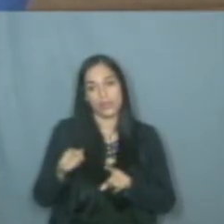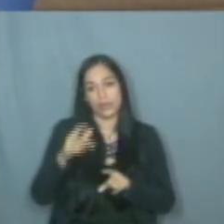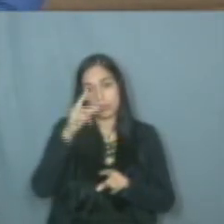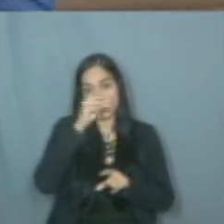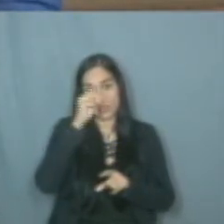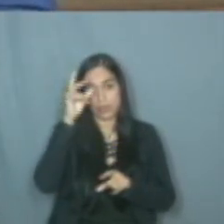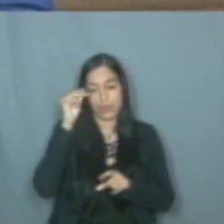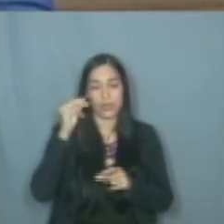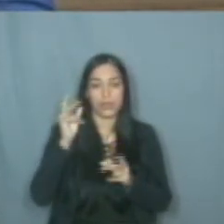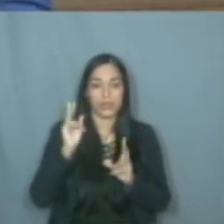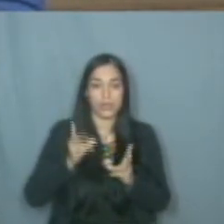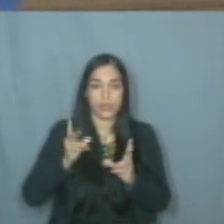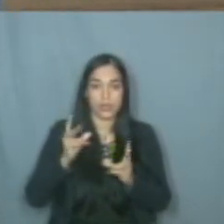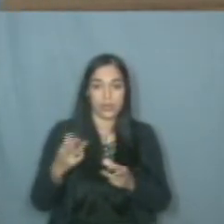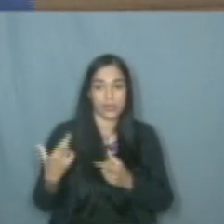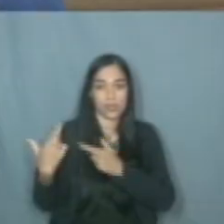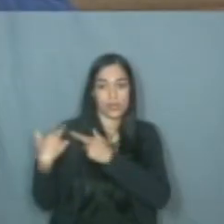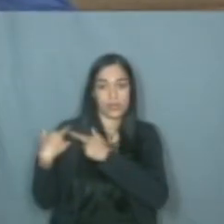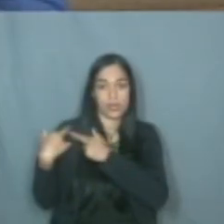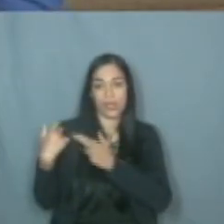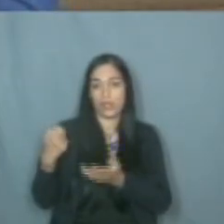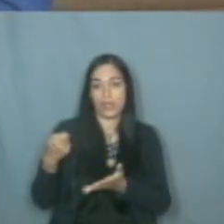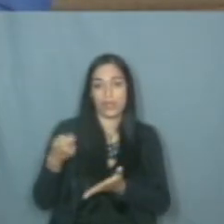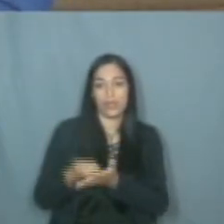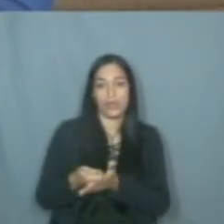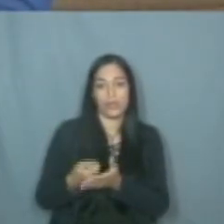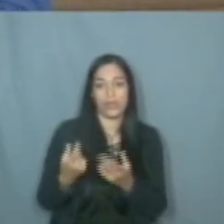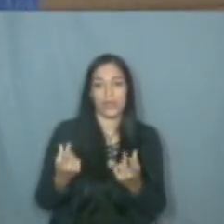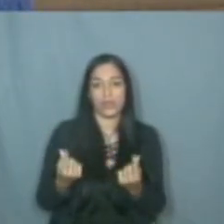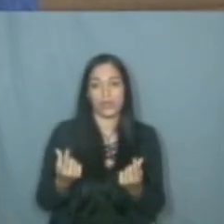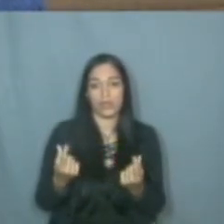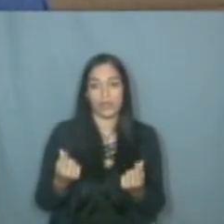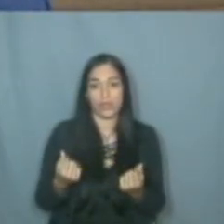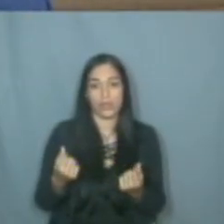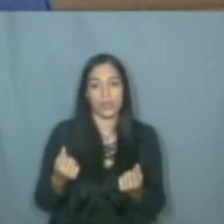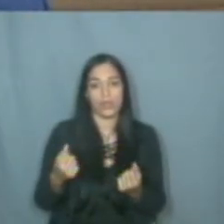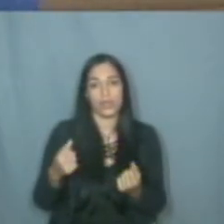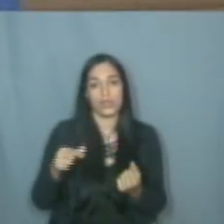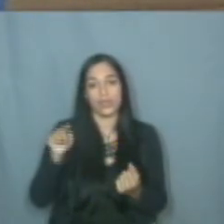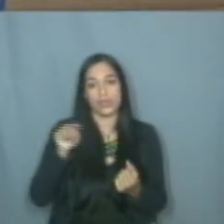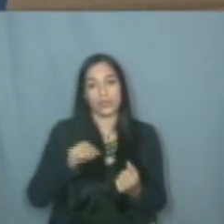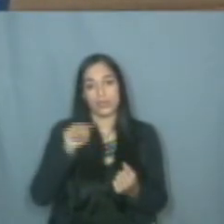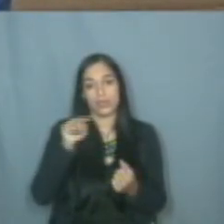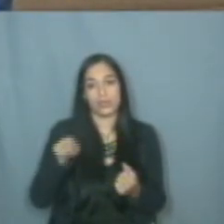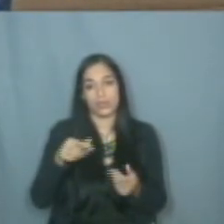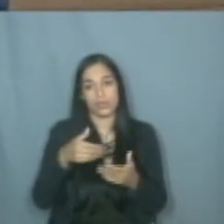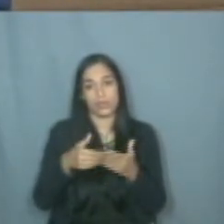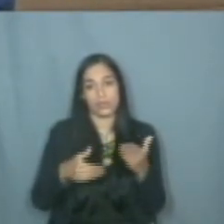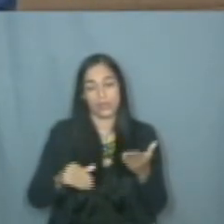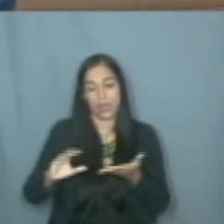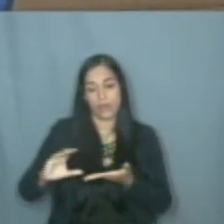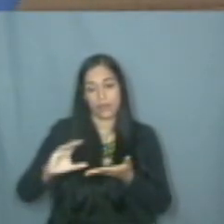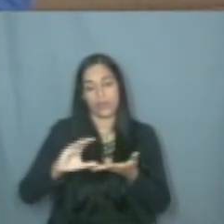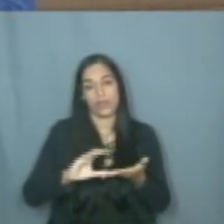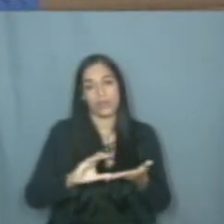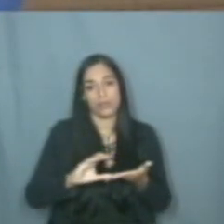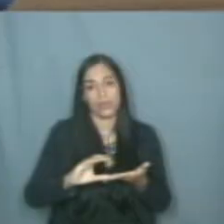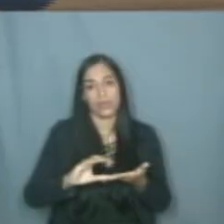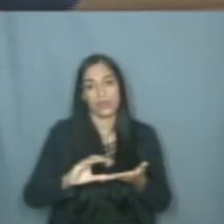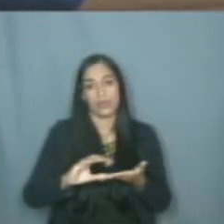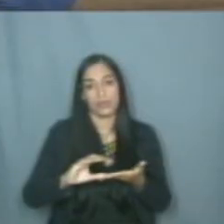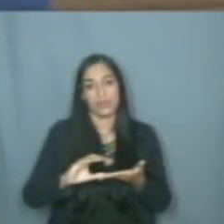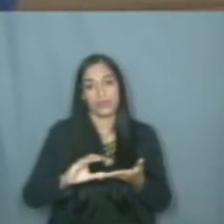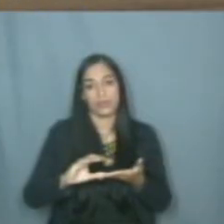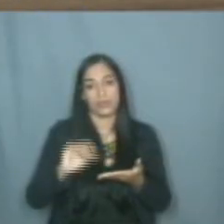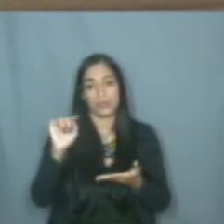responsabilidade. E até hoje, não pagaram o valor rescisório. O valor, a verba de rescisão. E tem detalhe,